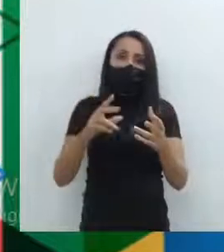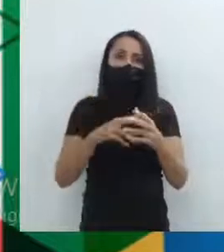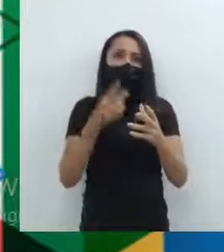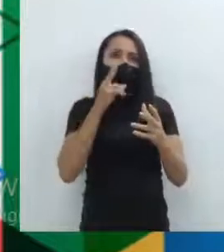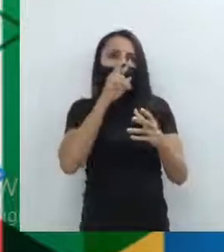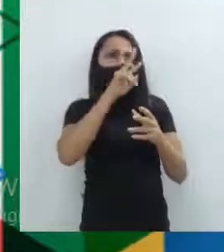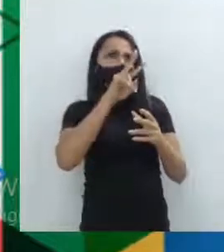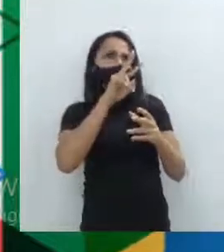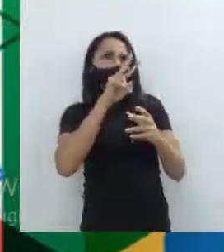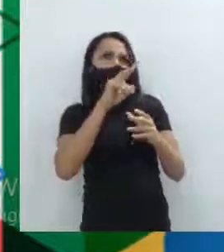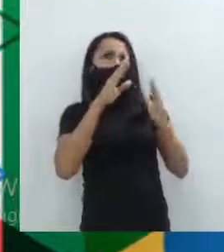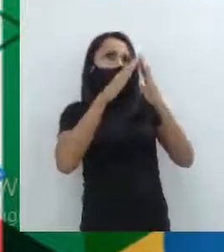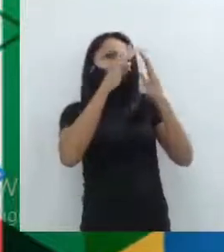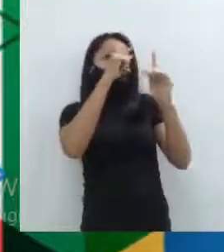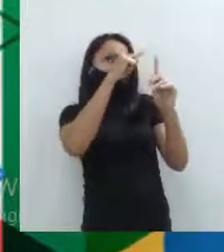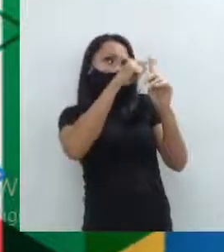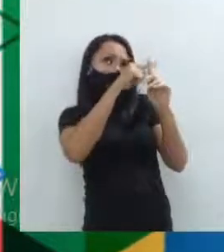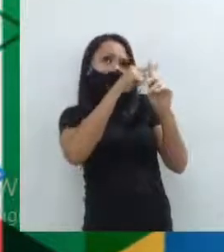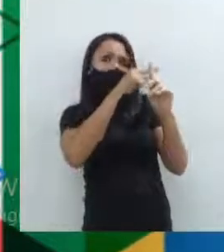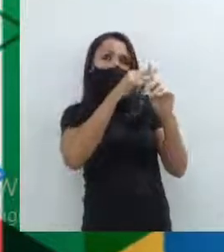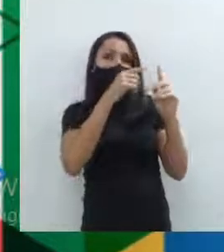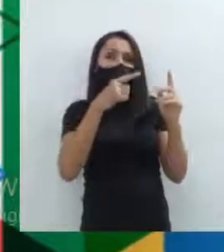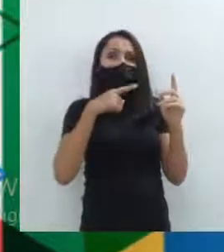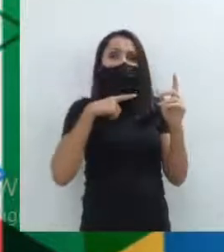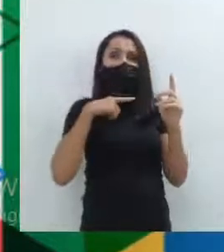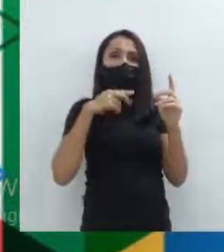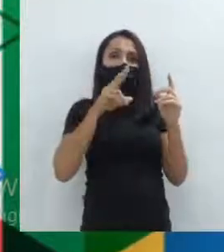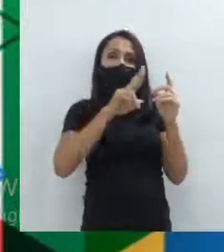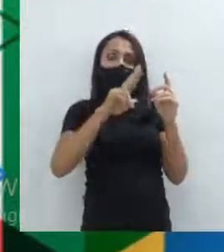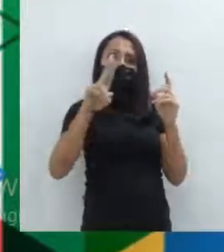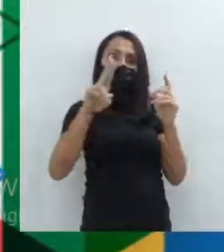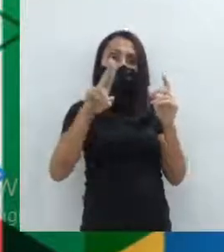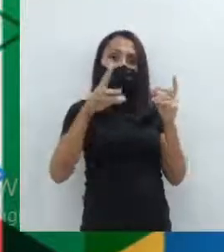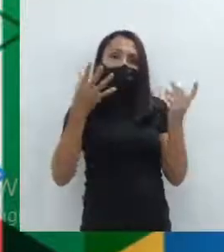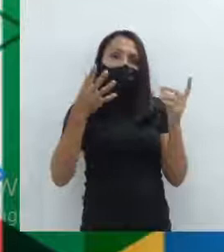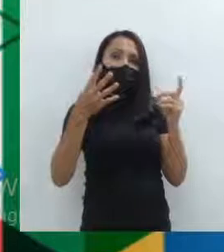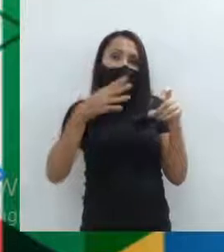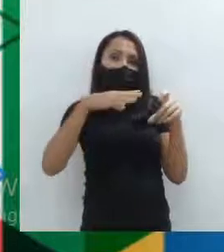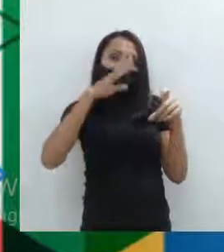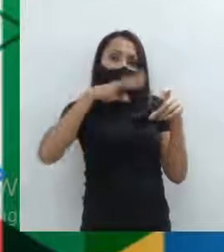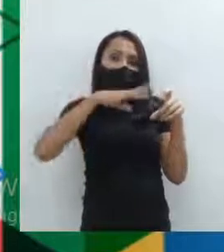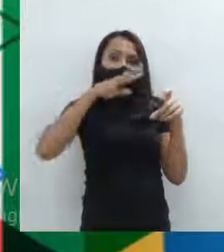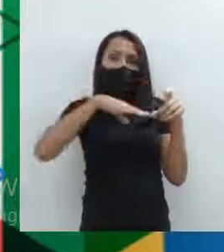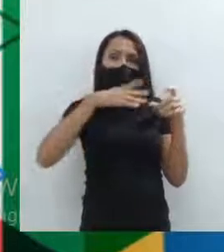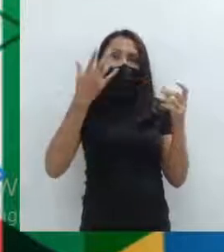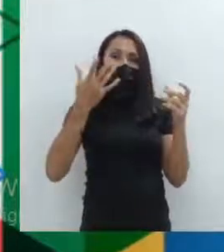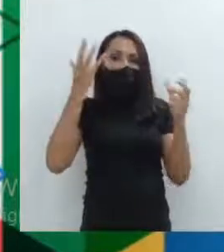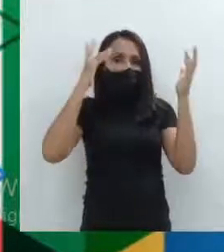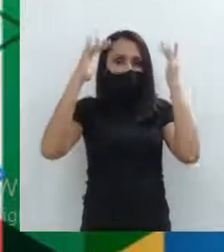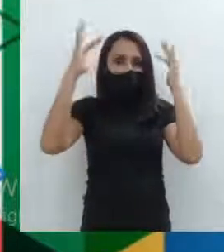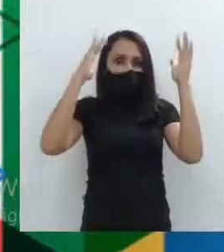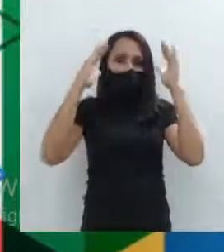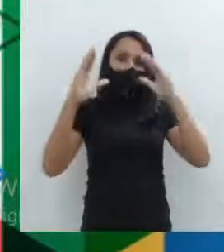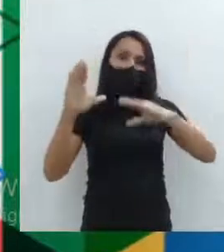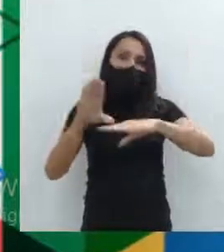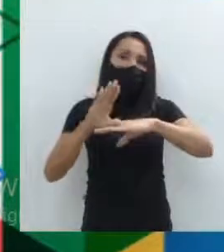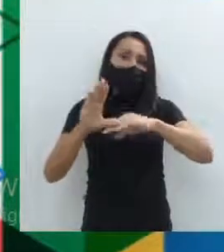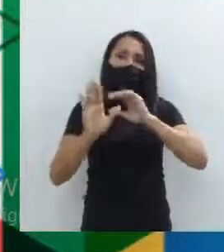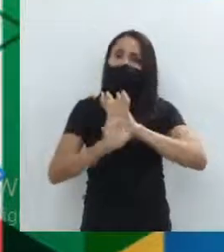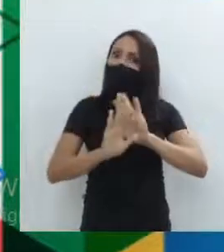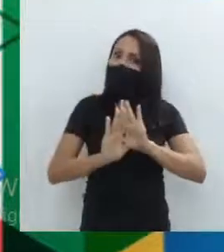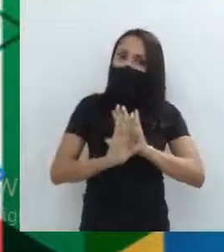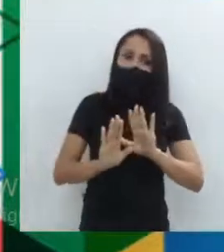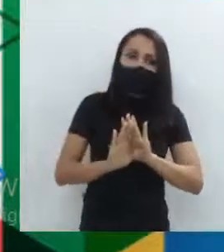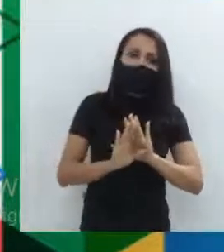vou agora atrás de uma igreja que vai ter o nome ali, mitologia filosófica contemporânea, não é bem por aí. Não é